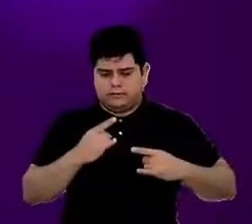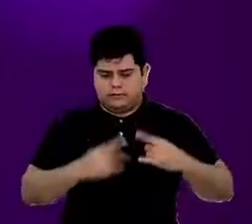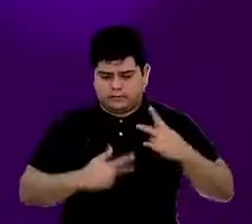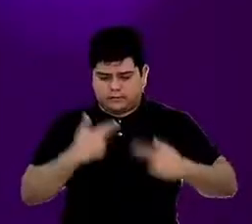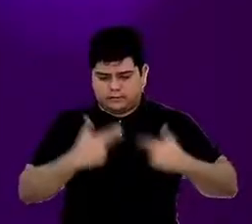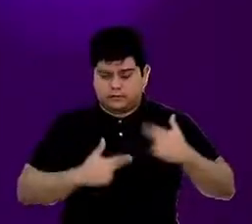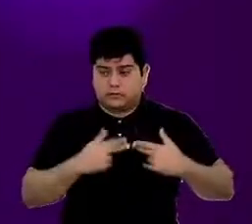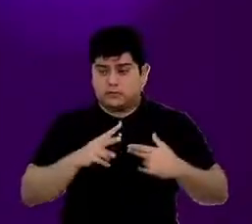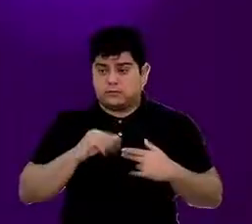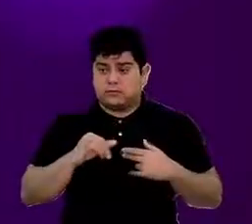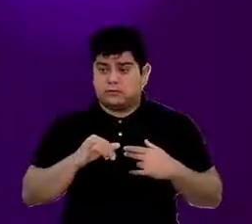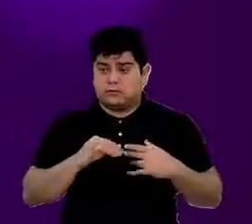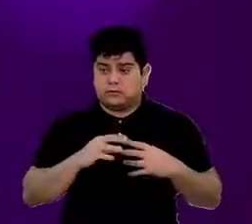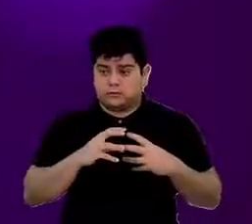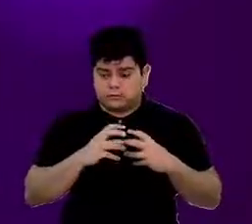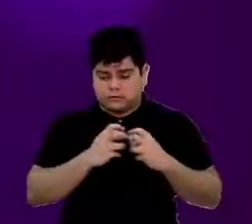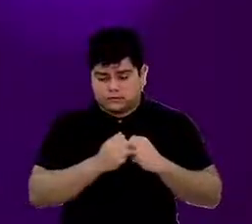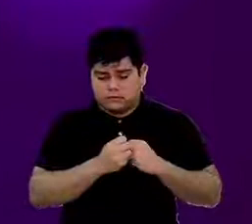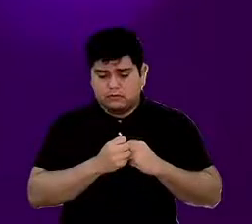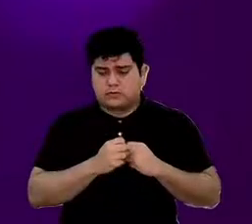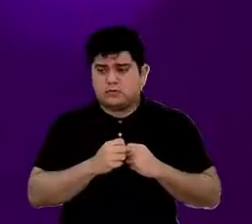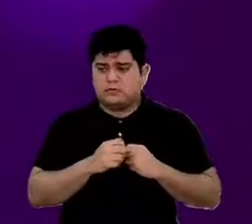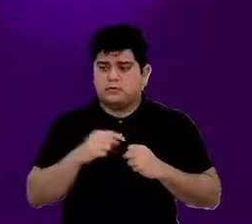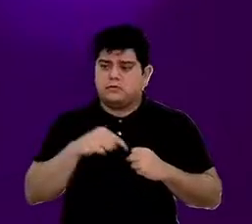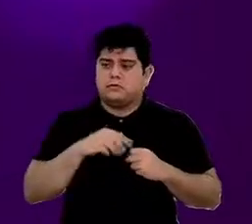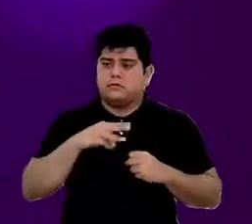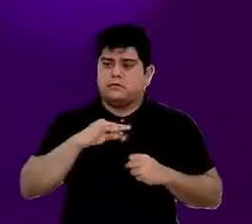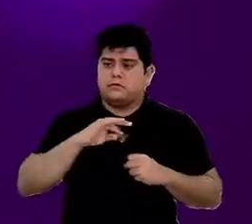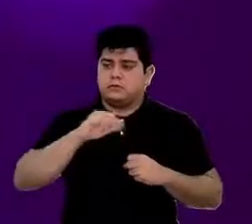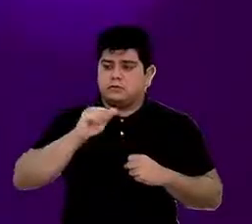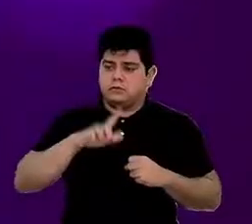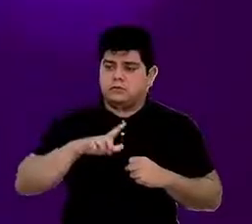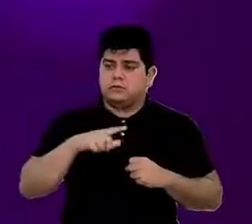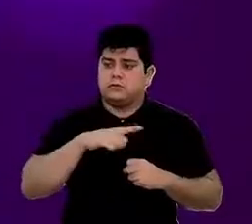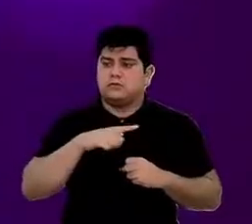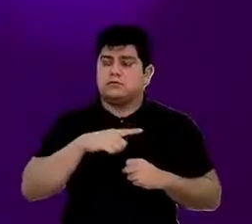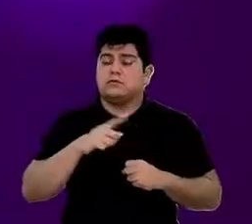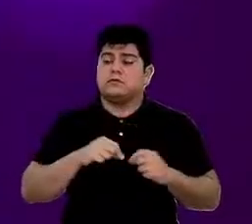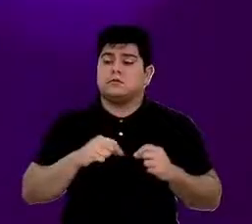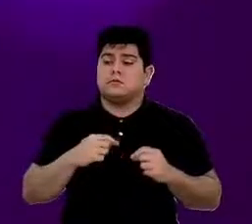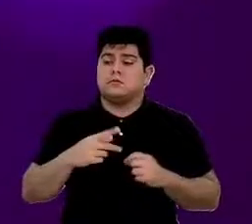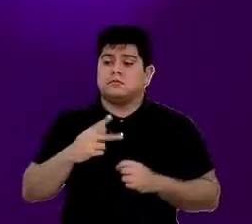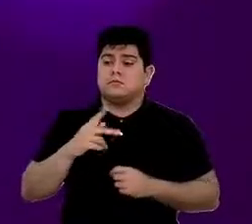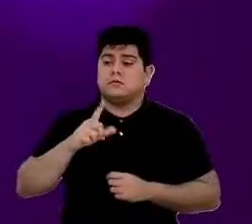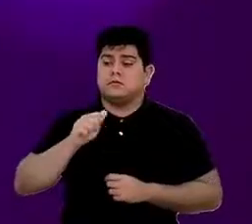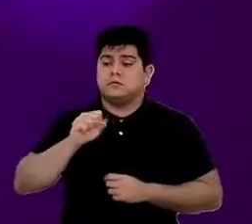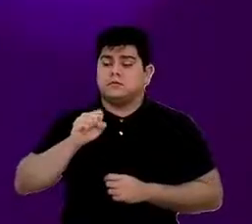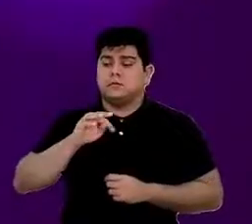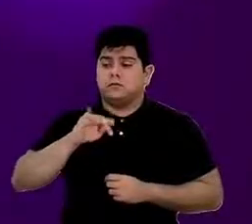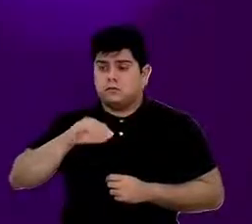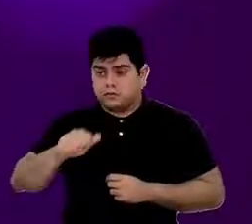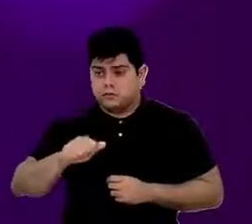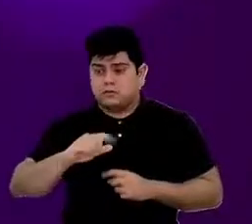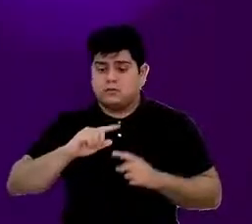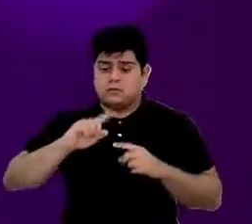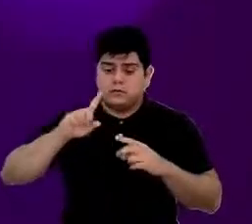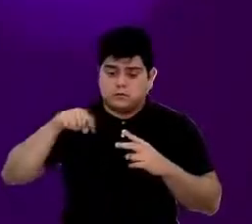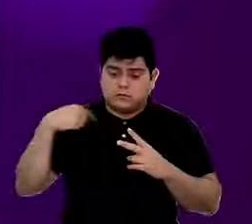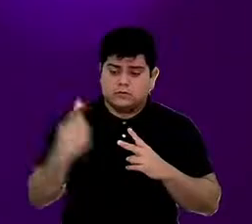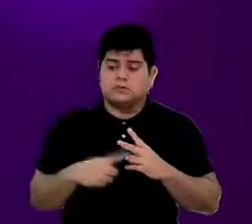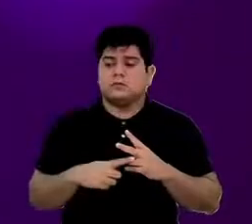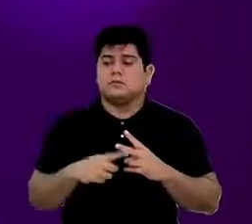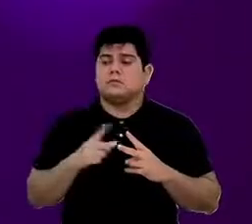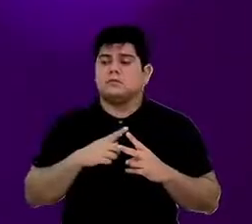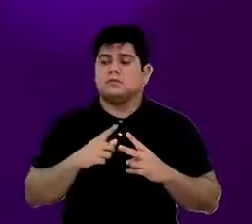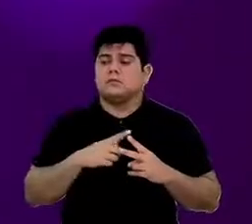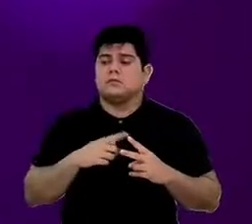ele ia ressecar o folheto anterior da mitral. Ele ainda ia fazer uma plastia na tricúspide por robótica, e depois, quando estivesse saindo de